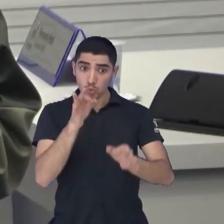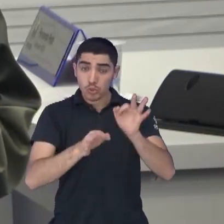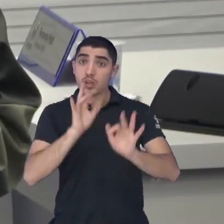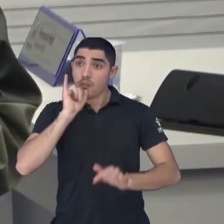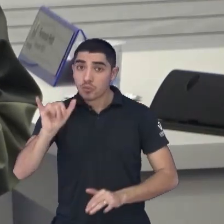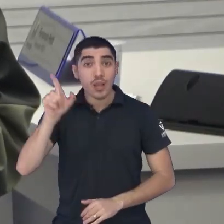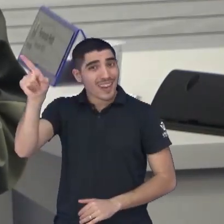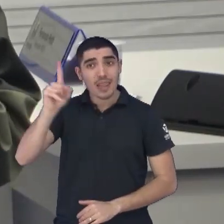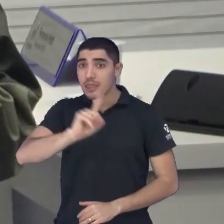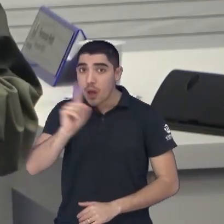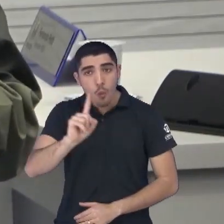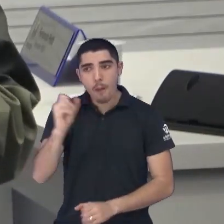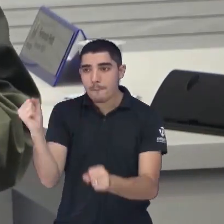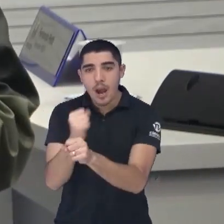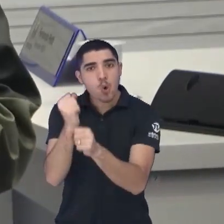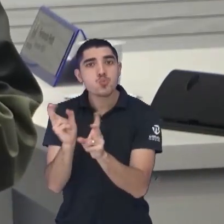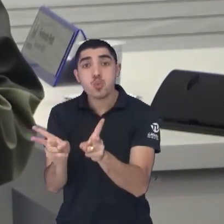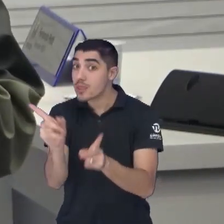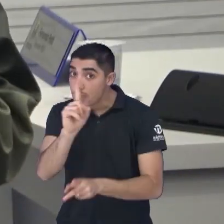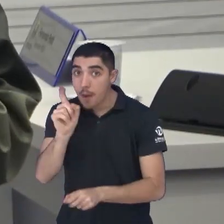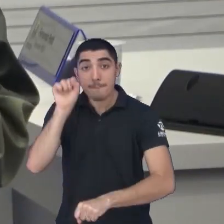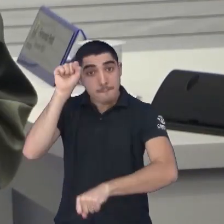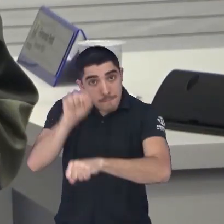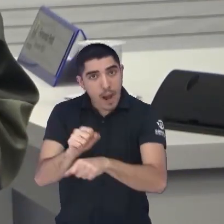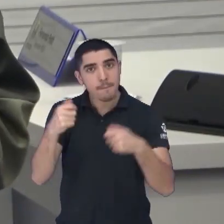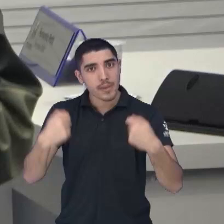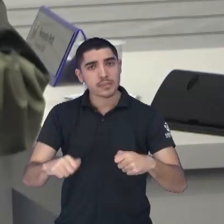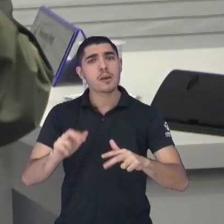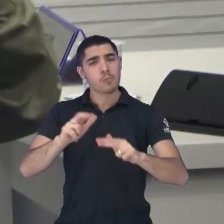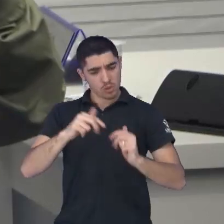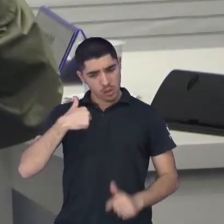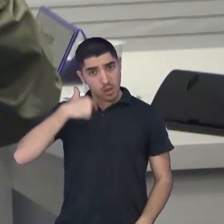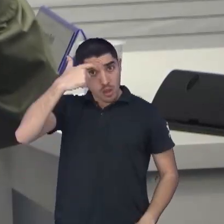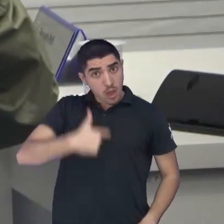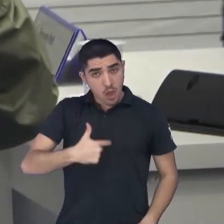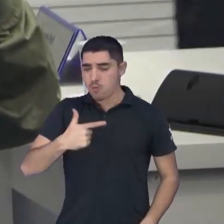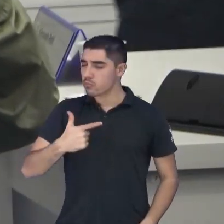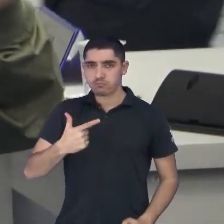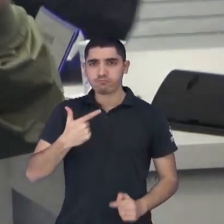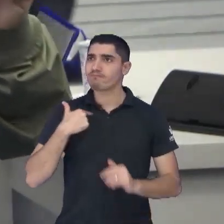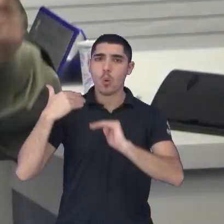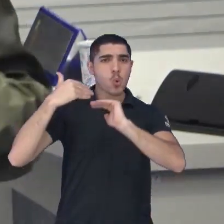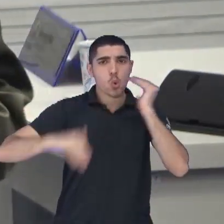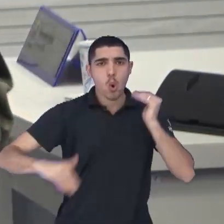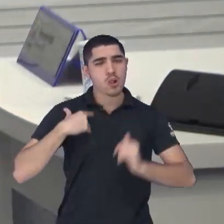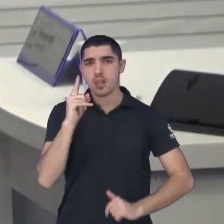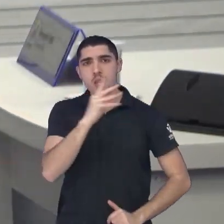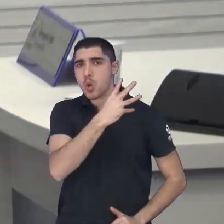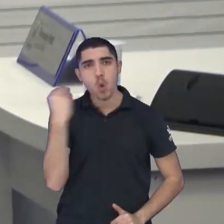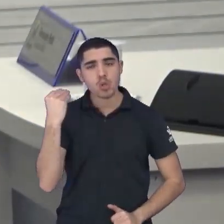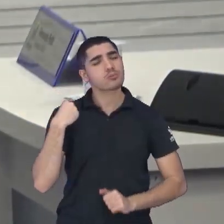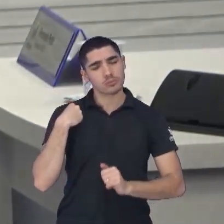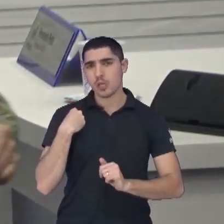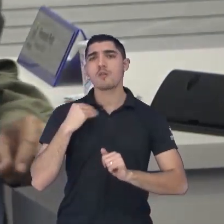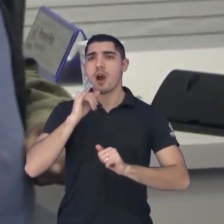pedaço. Então, fica aqui registrado e a minha indignação e o apoio à população da Vila Guarani, senhor presidente.